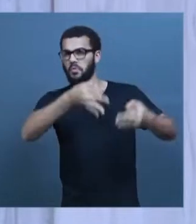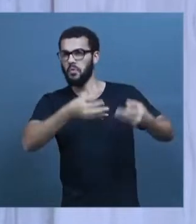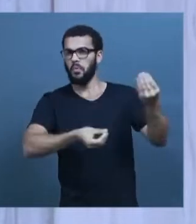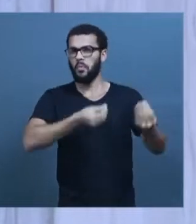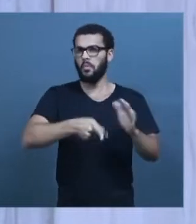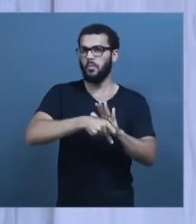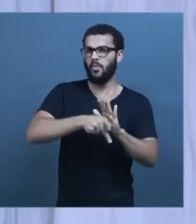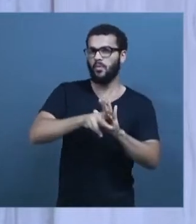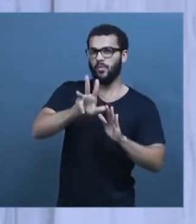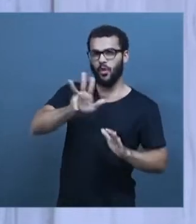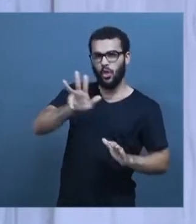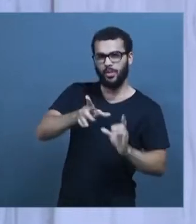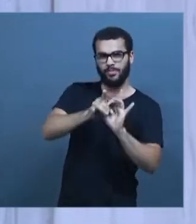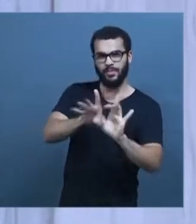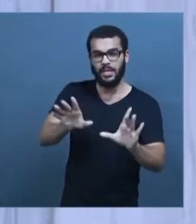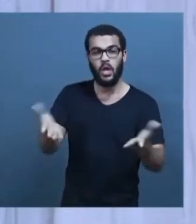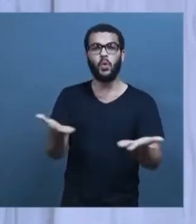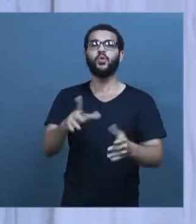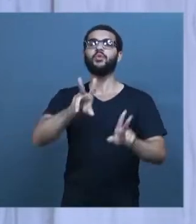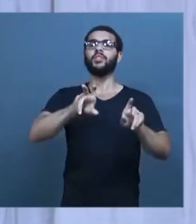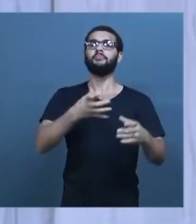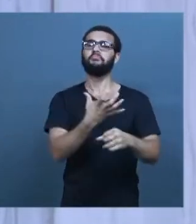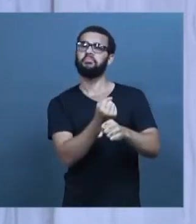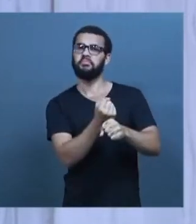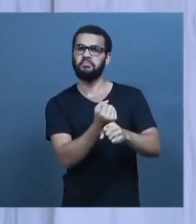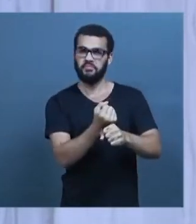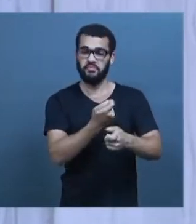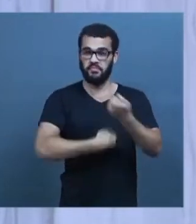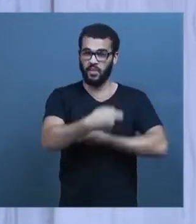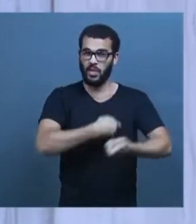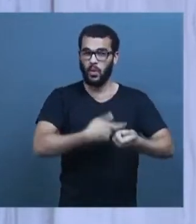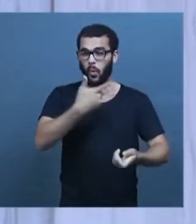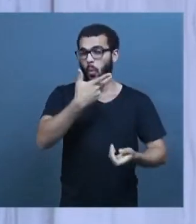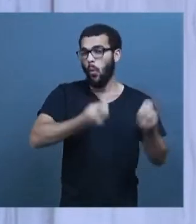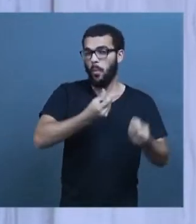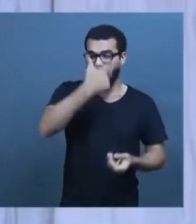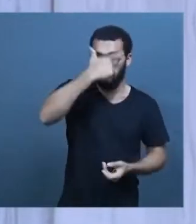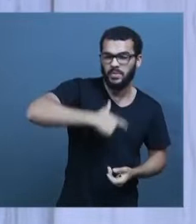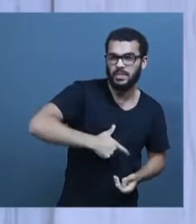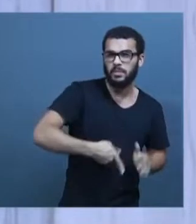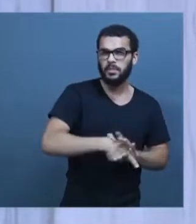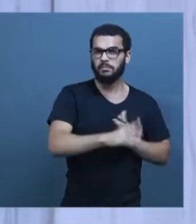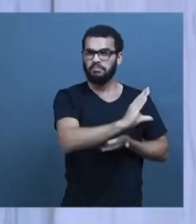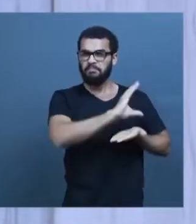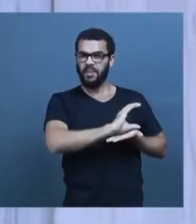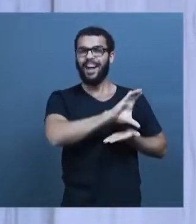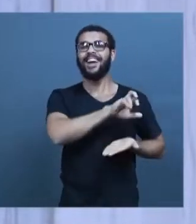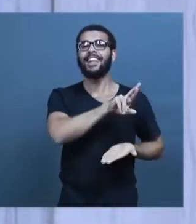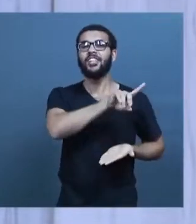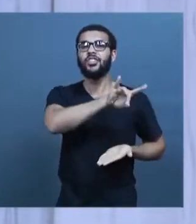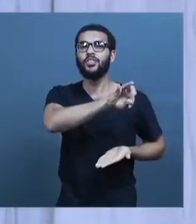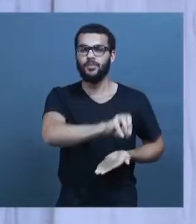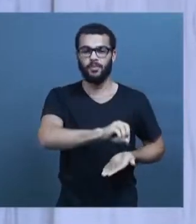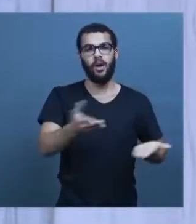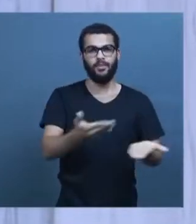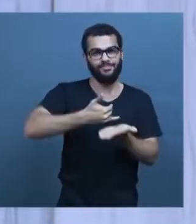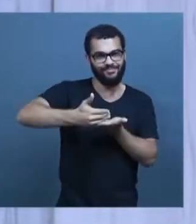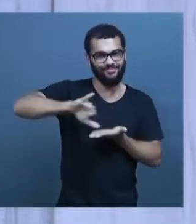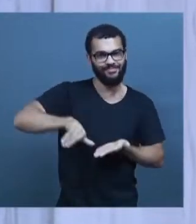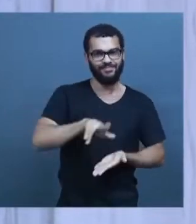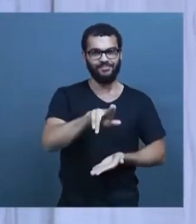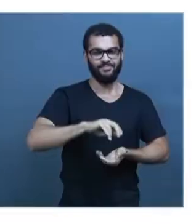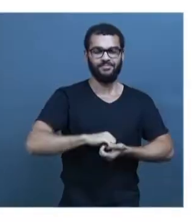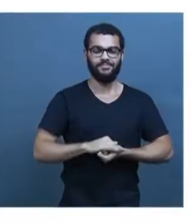sobre planejamento financeiro e utilização de crédito para pessoas físicas e jurídicas. O Jornal da UFU está no